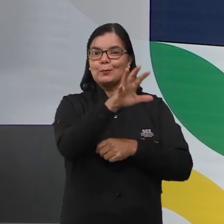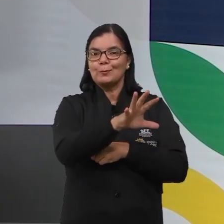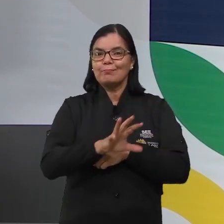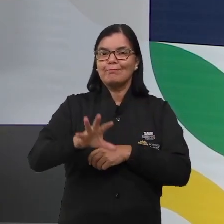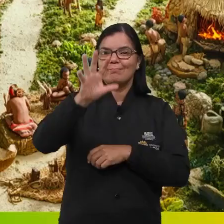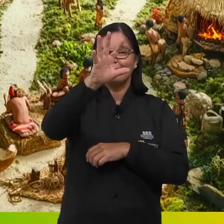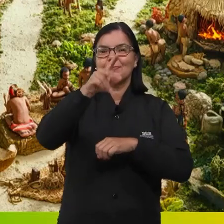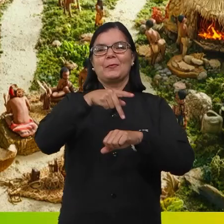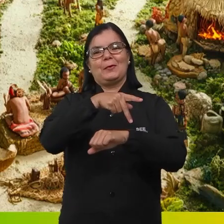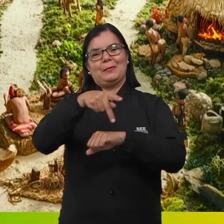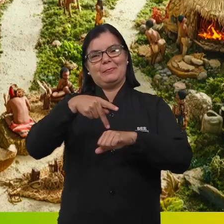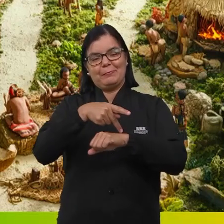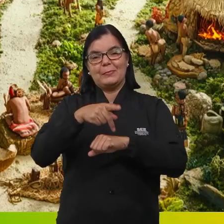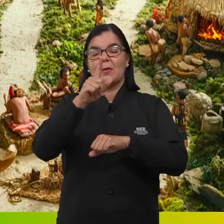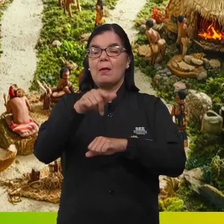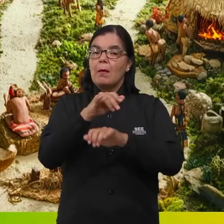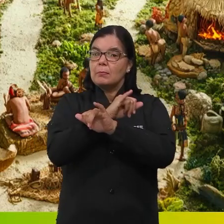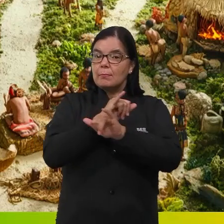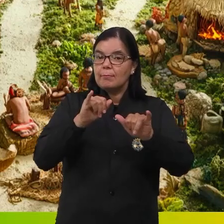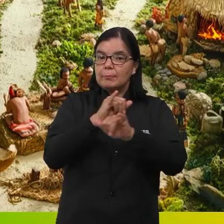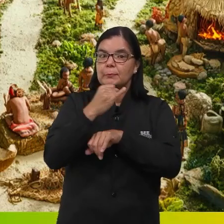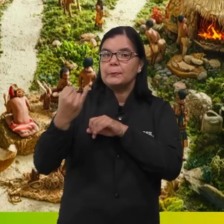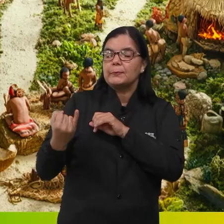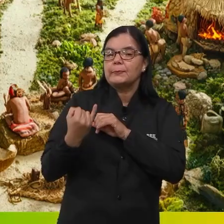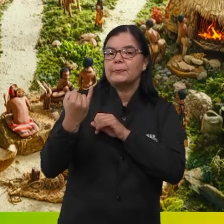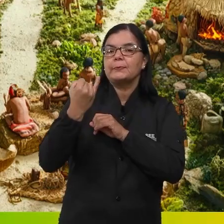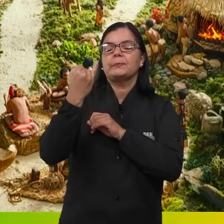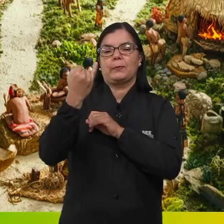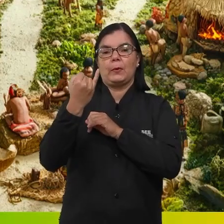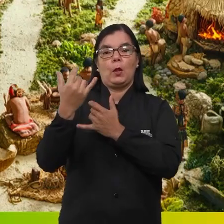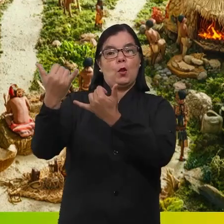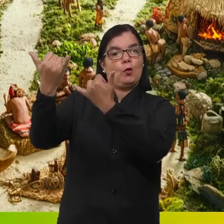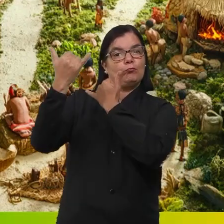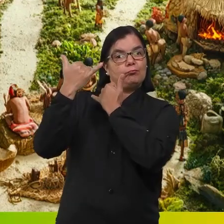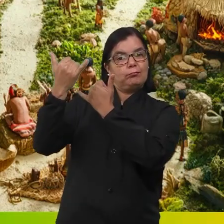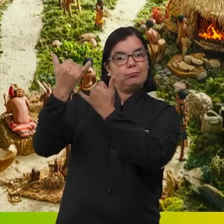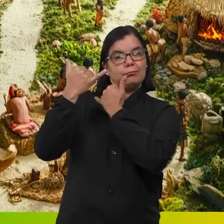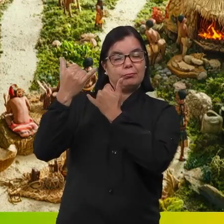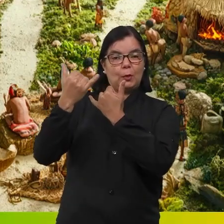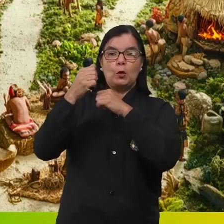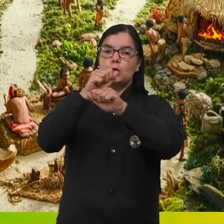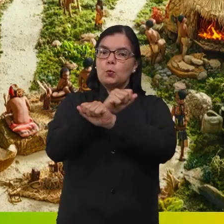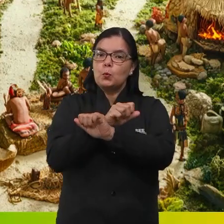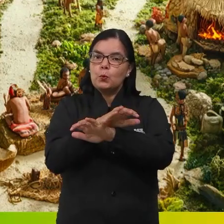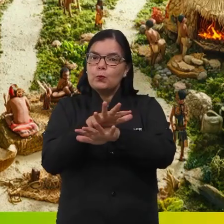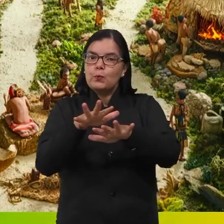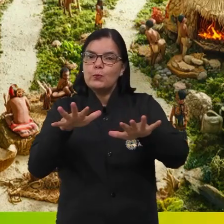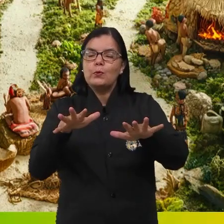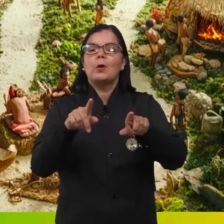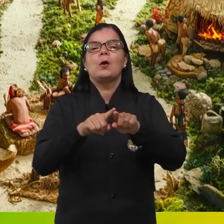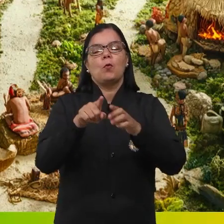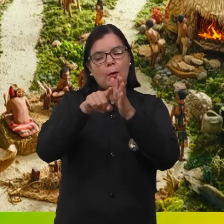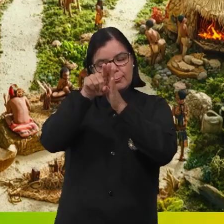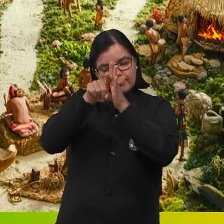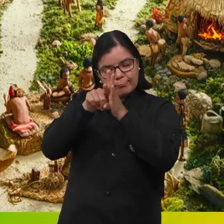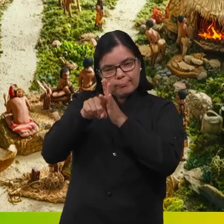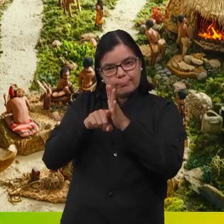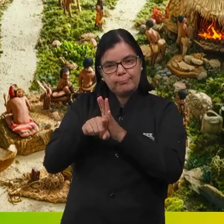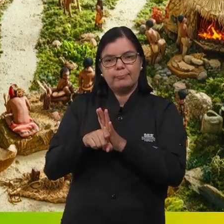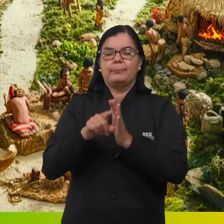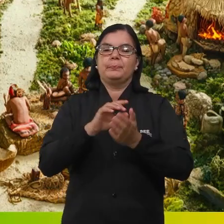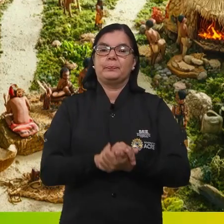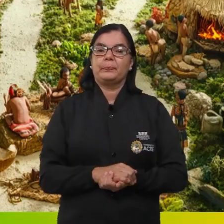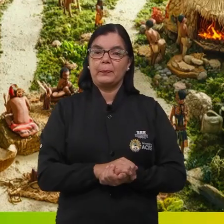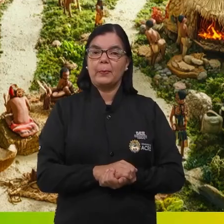país. Então, são informações importantes que o IBGE traz para a gente quando faz o levantamento do censo.